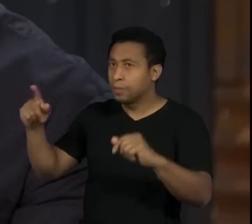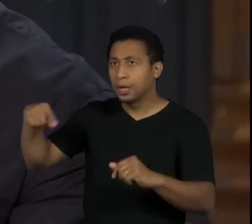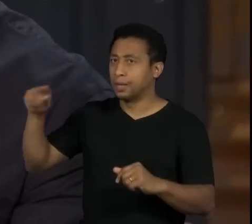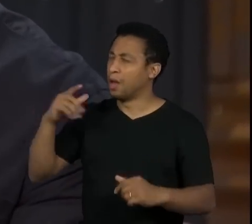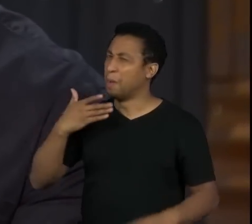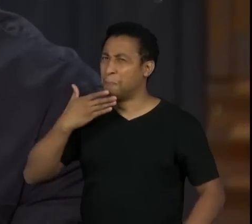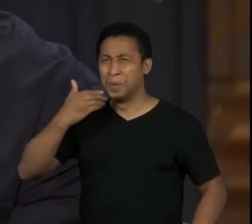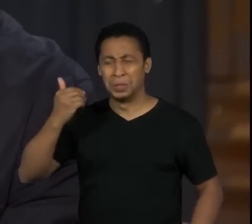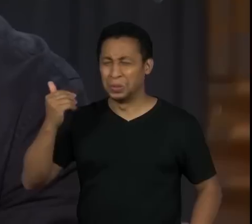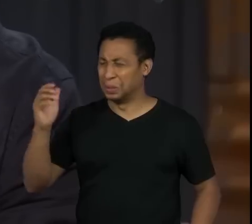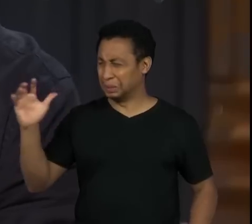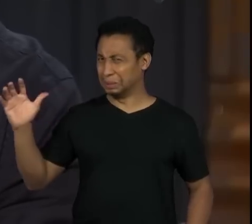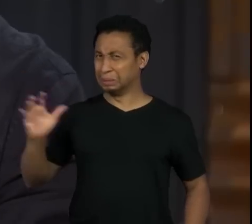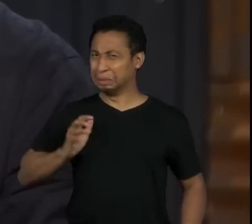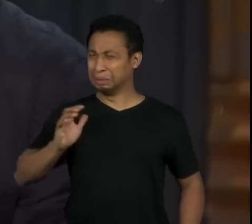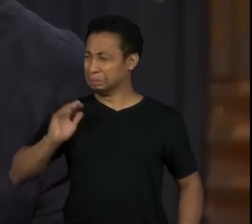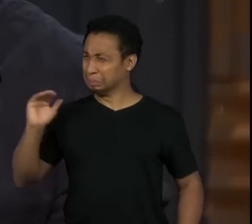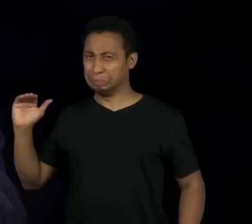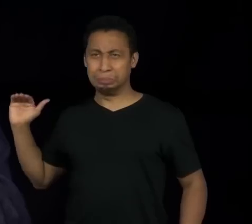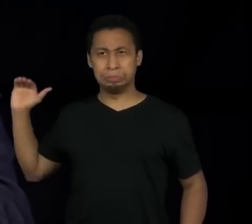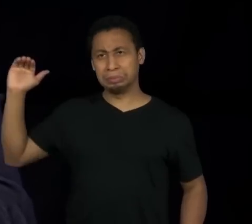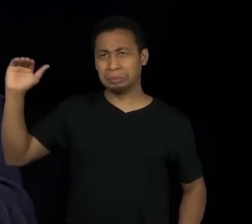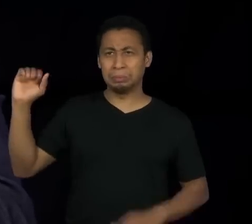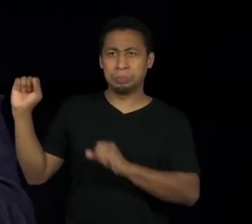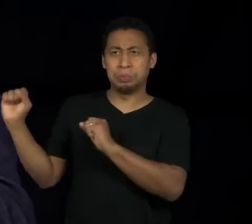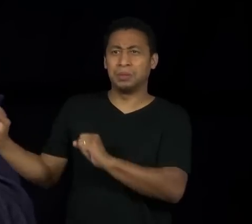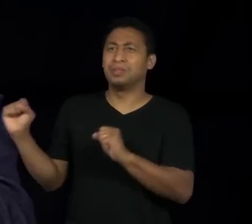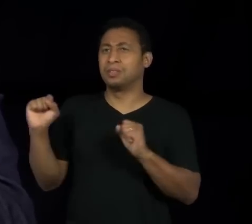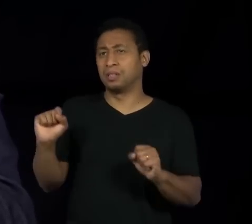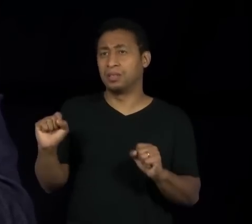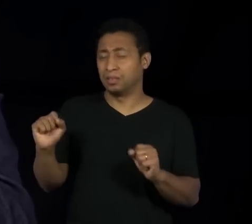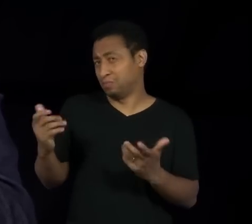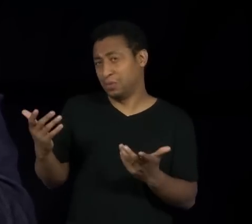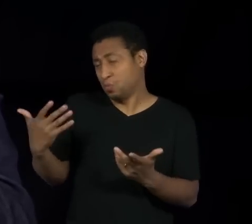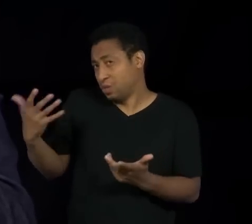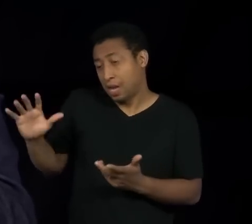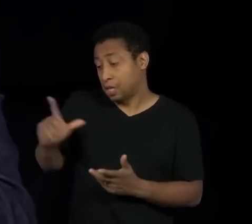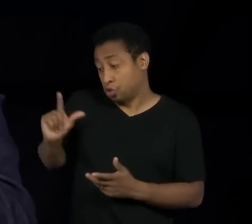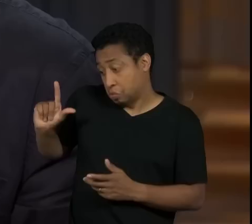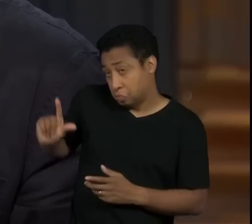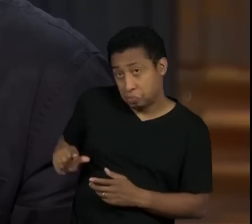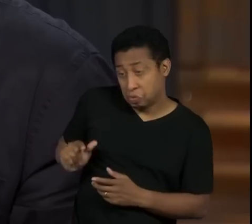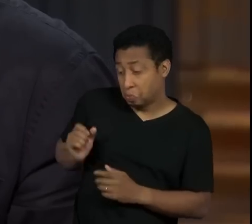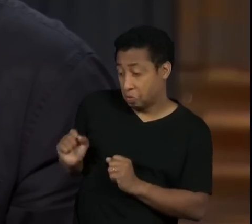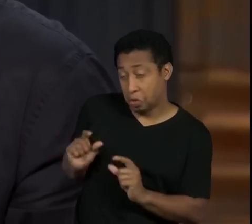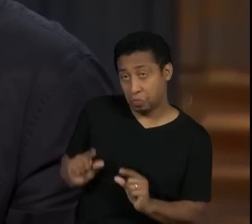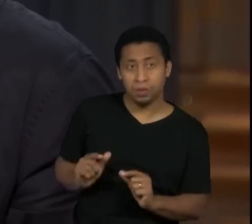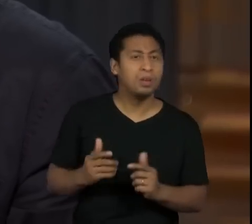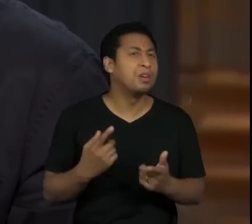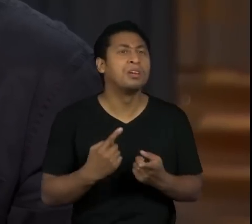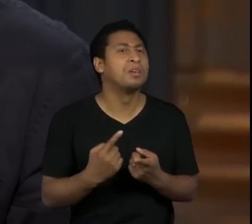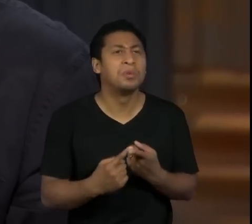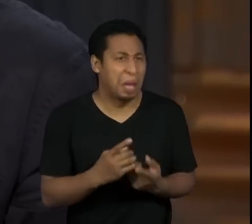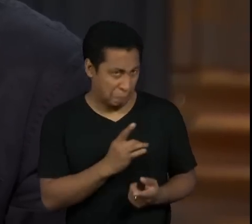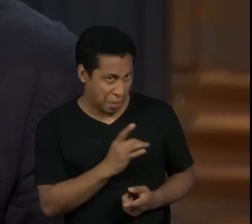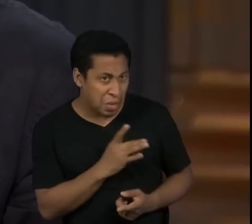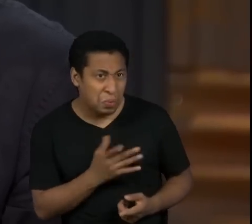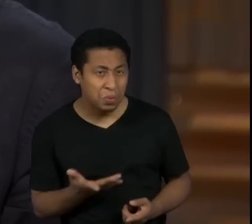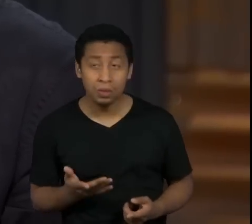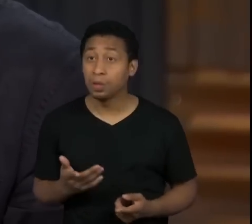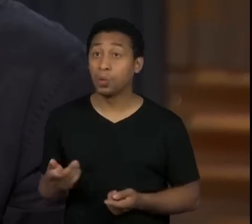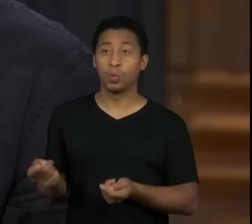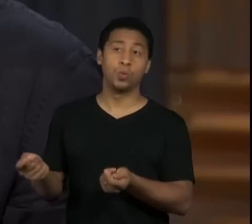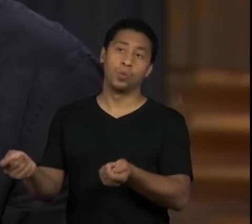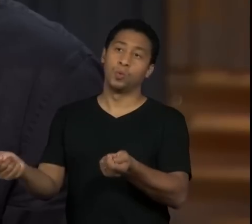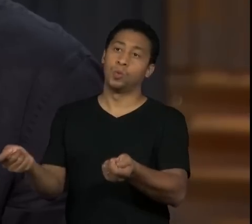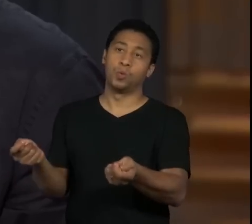do que mais dinheiro e menos poder. Isso é o quê? Isso é medo? Isso é controle. É controle mesmo. Da onde que